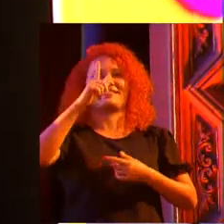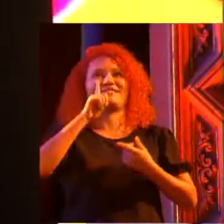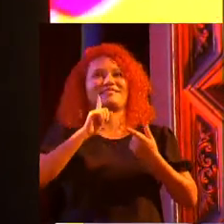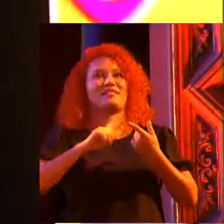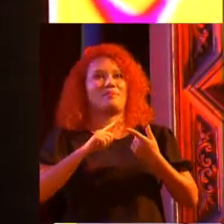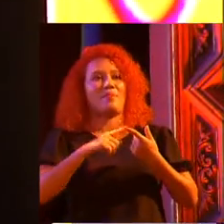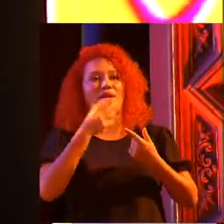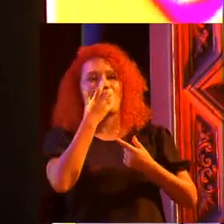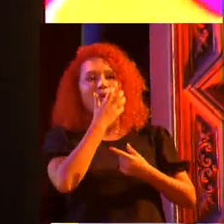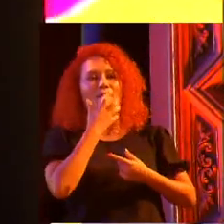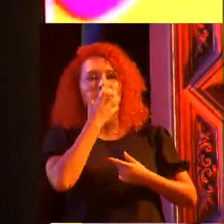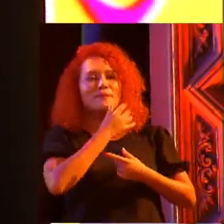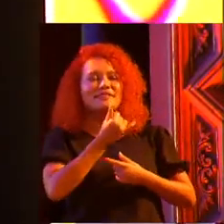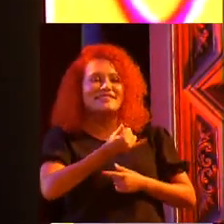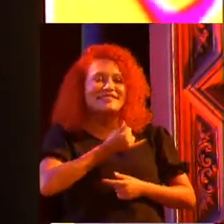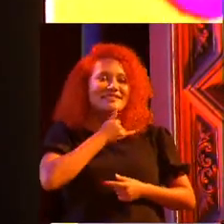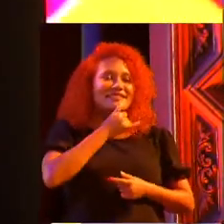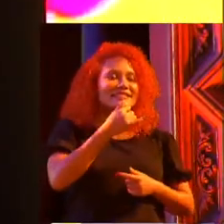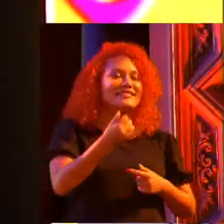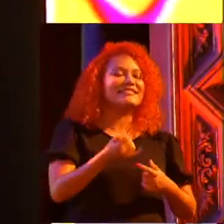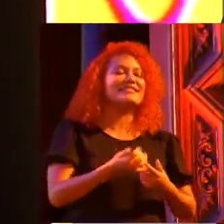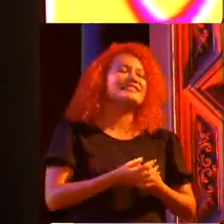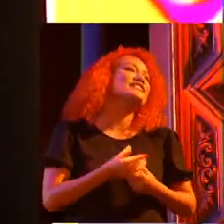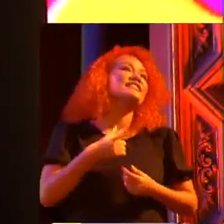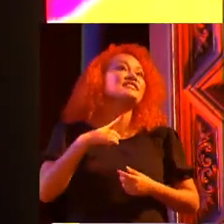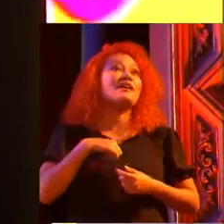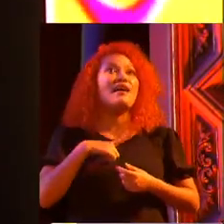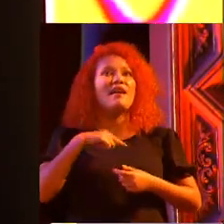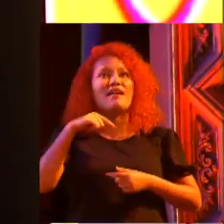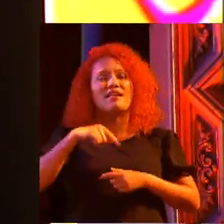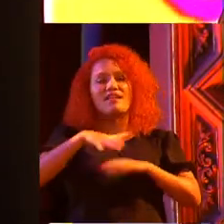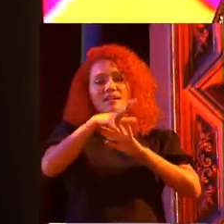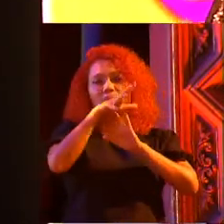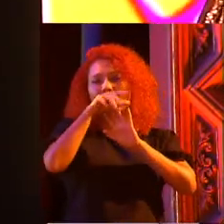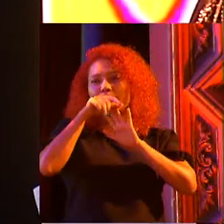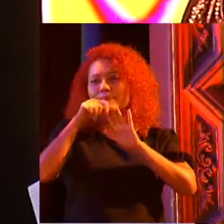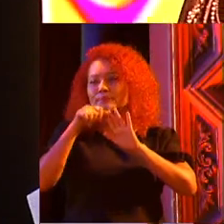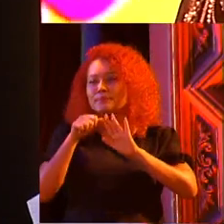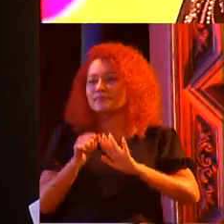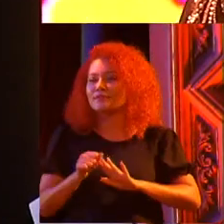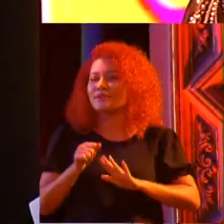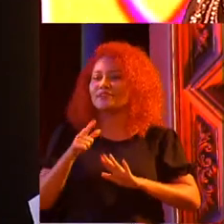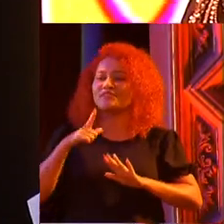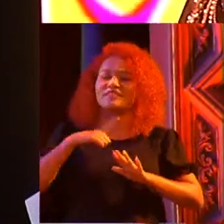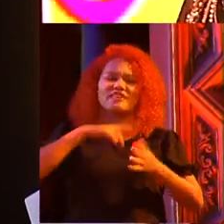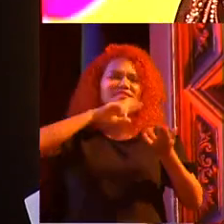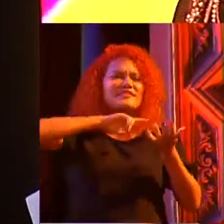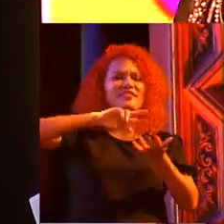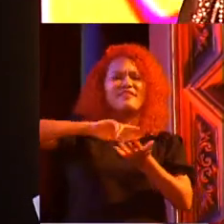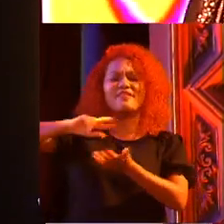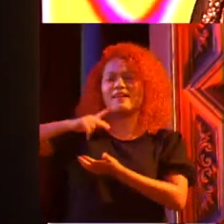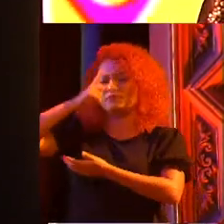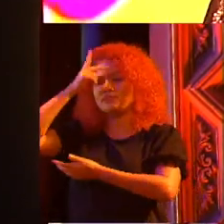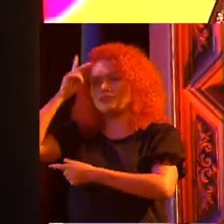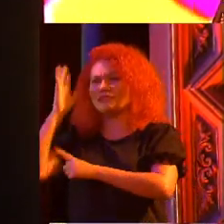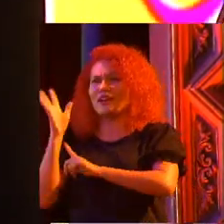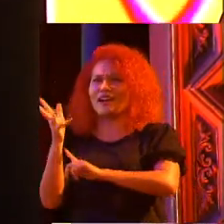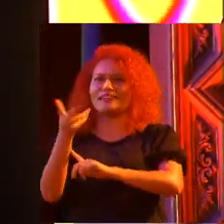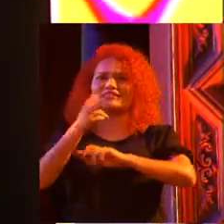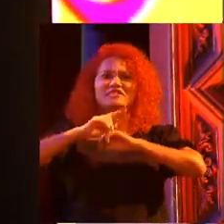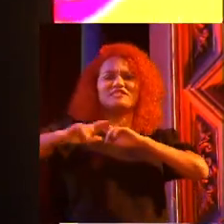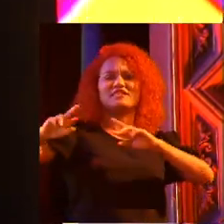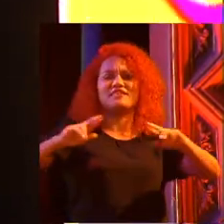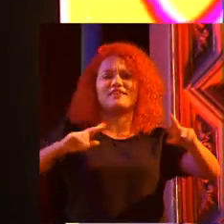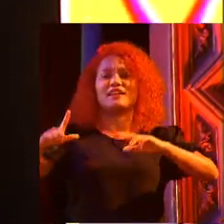do norte, o sertanejo da Amazônia, essa diversidade tão grande de estilos, né? De grandes artistas e poder levar o